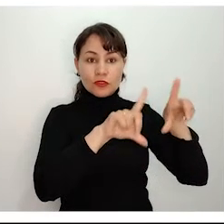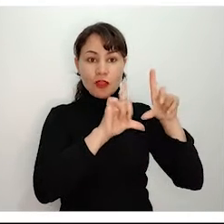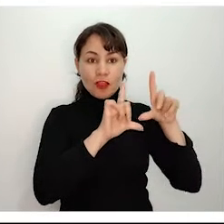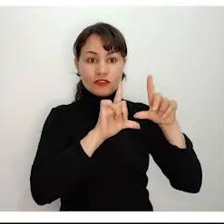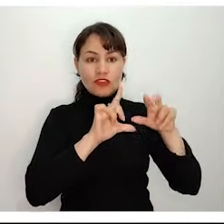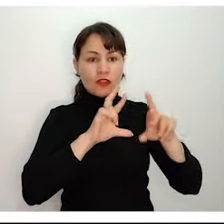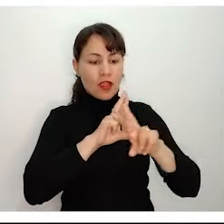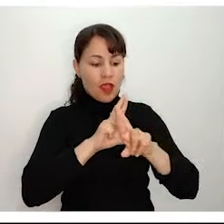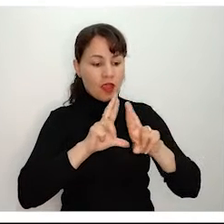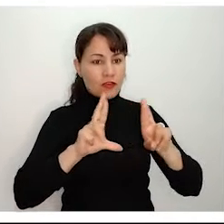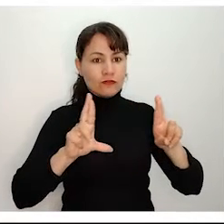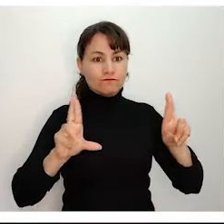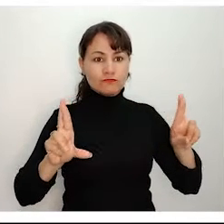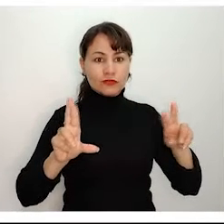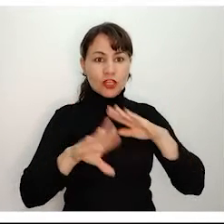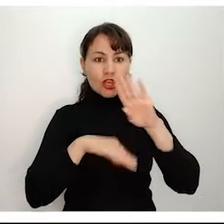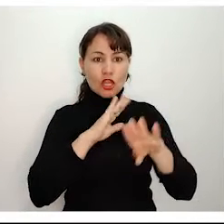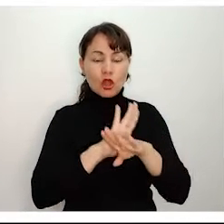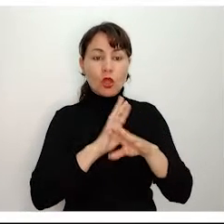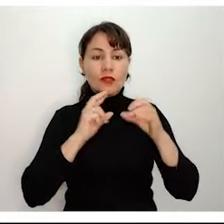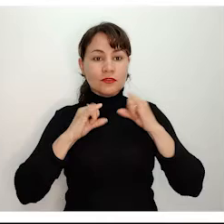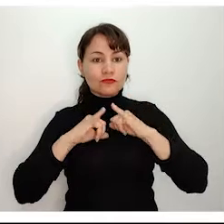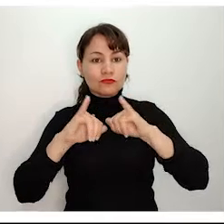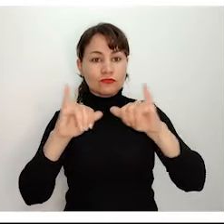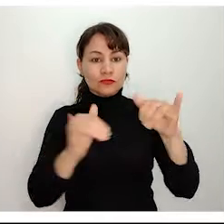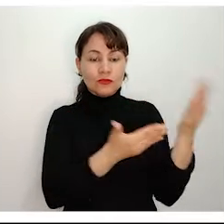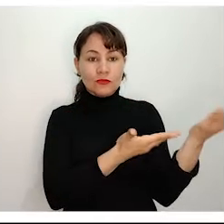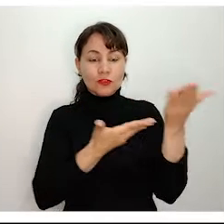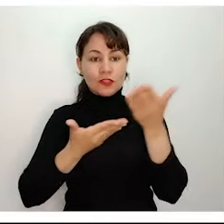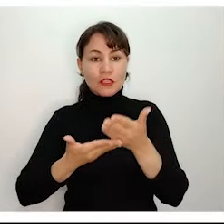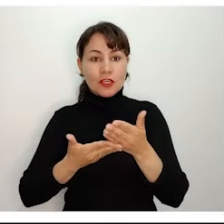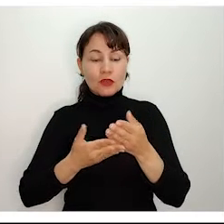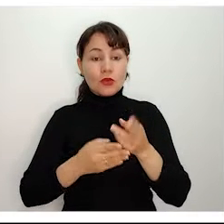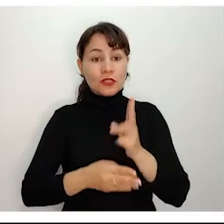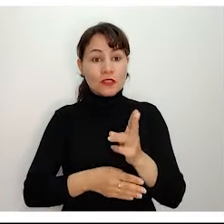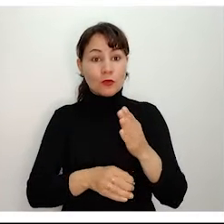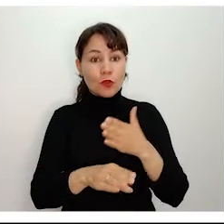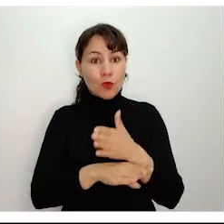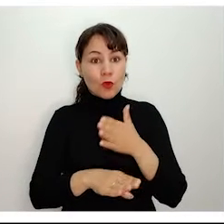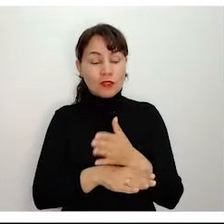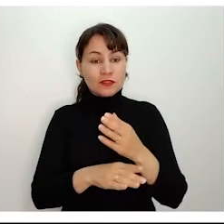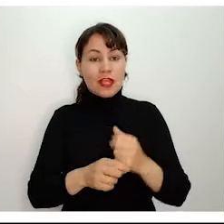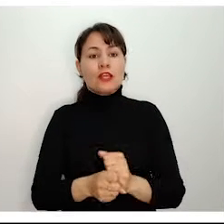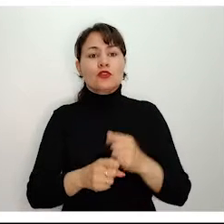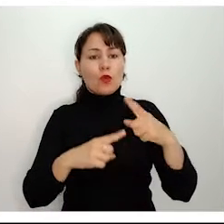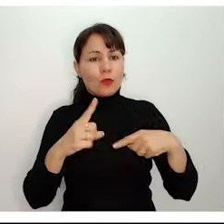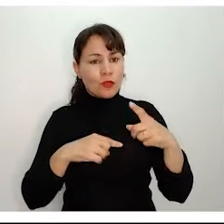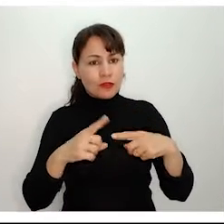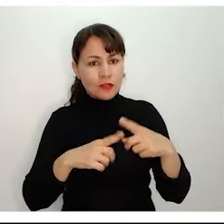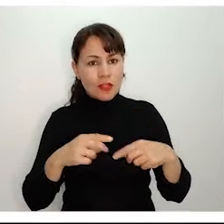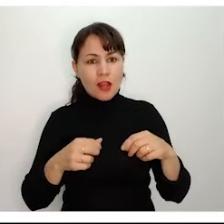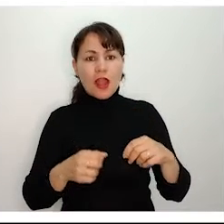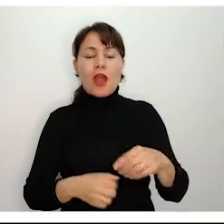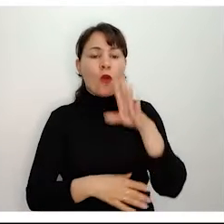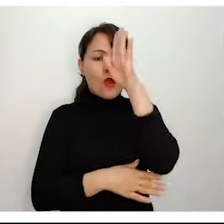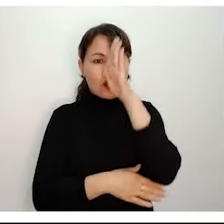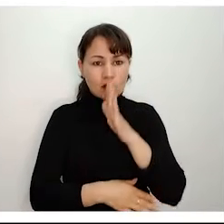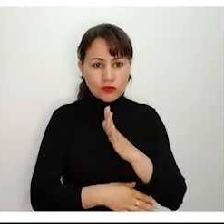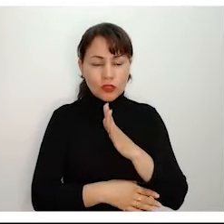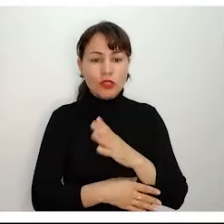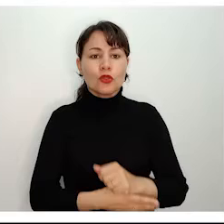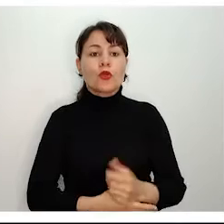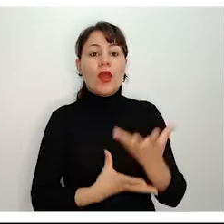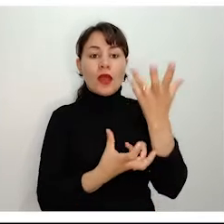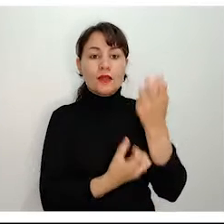nos slides tem as referências de todas as informações que estou trazendo para vocês. E sempre que o acesso ao material é possível,